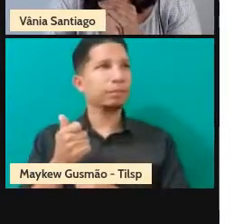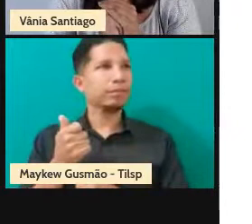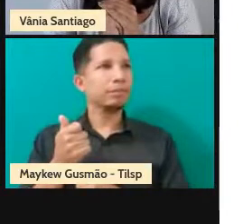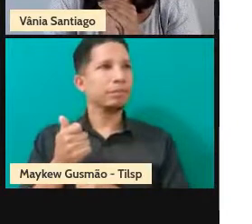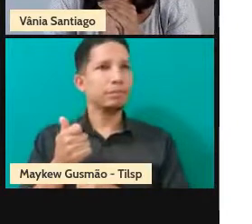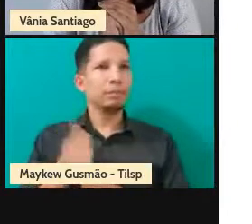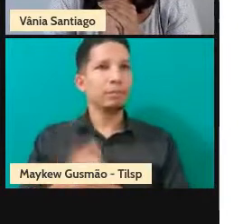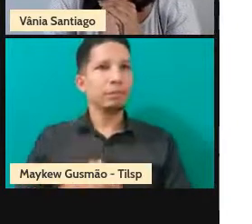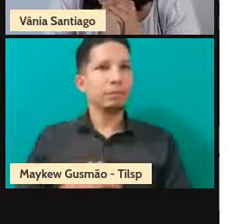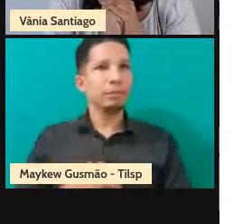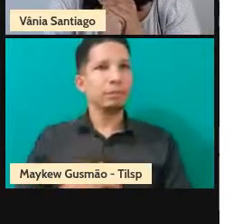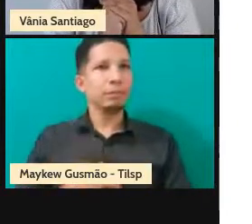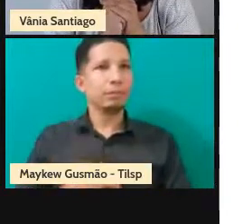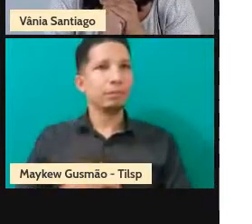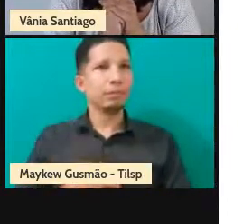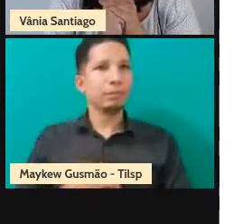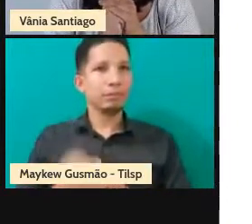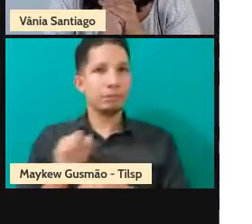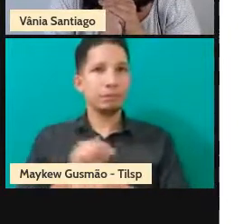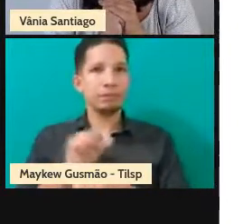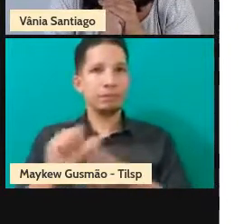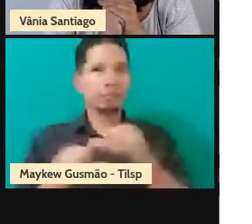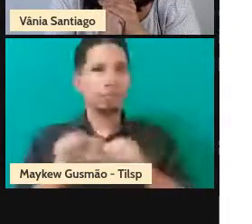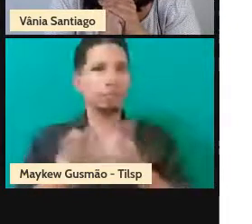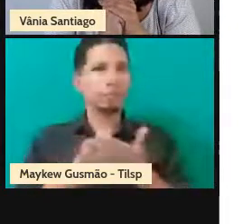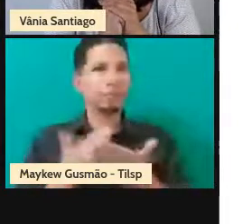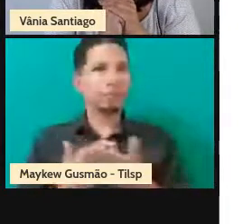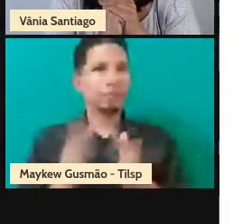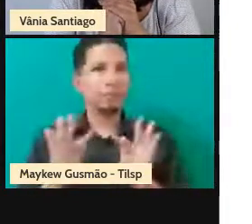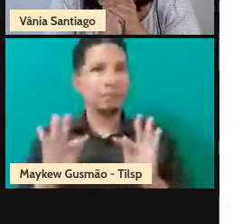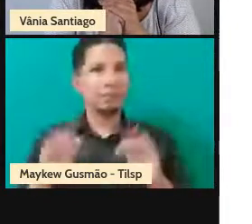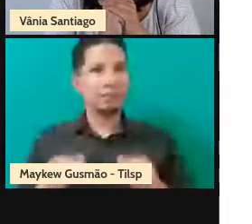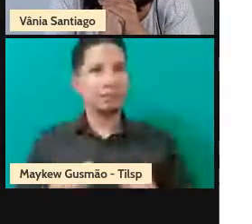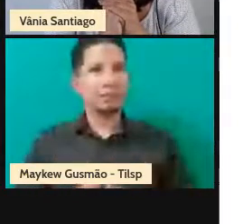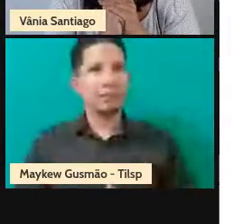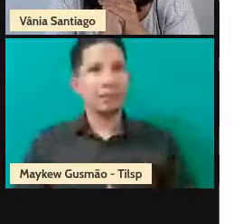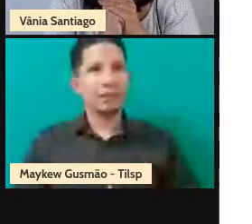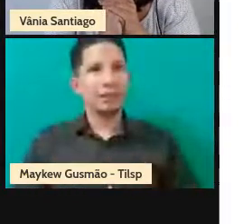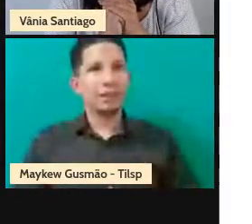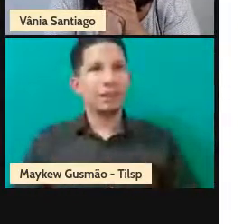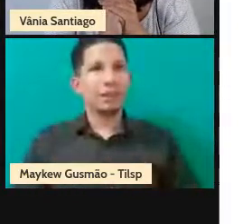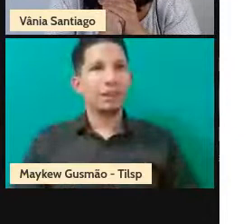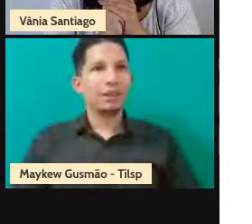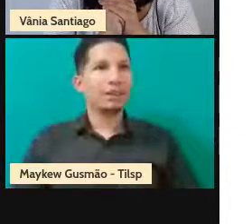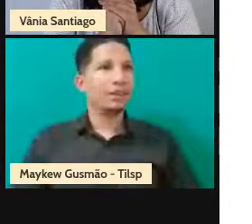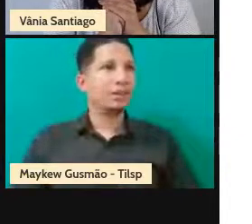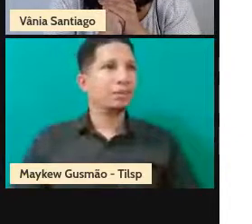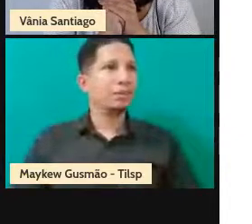eu vou esperar a troca dos intérpretes e eu finalizo.